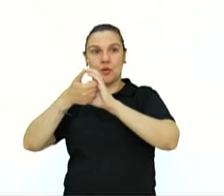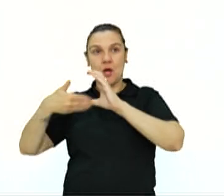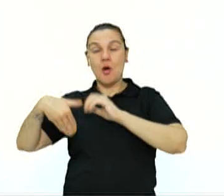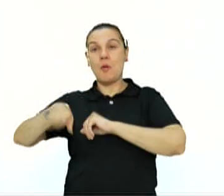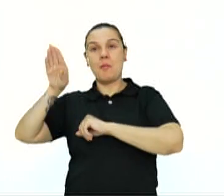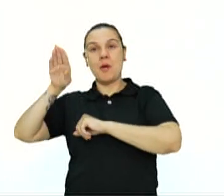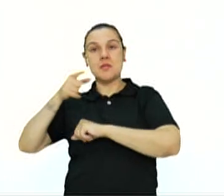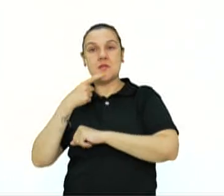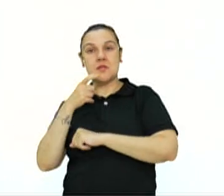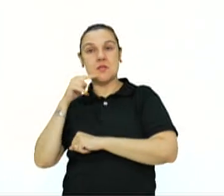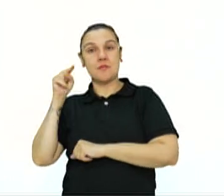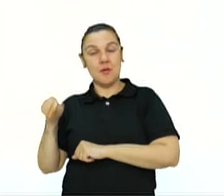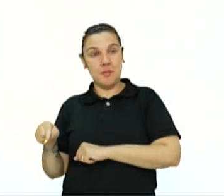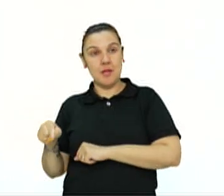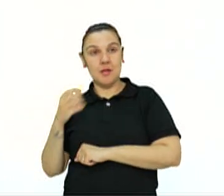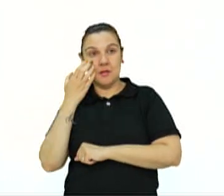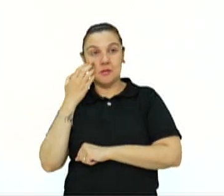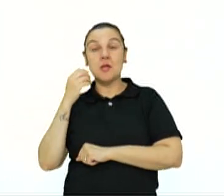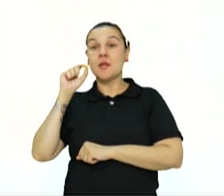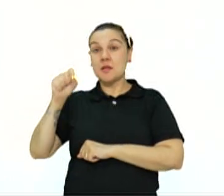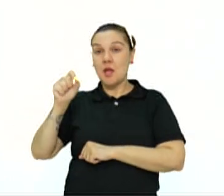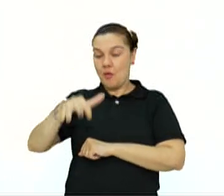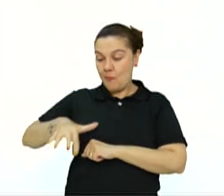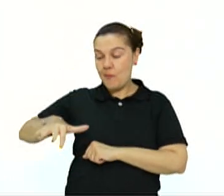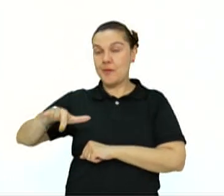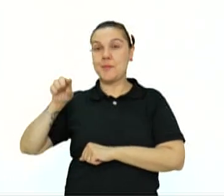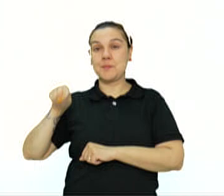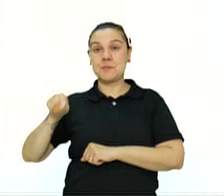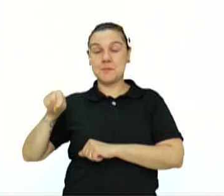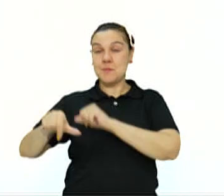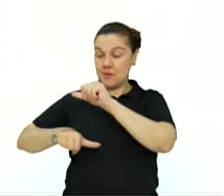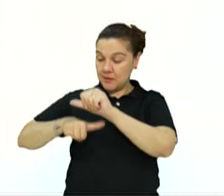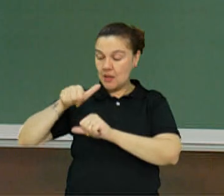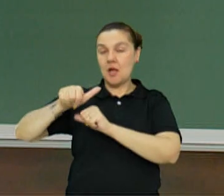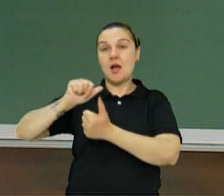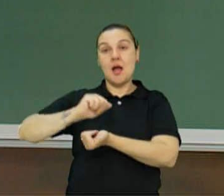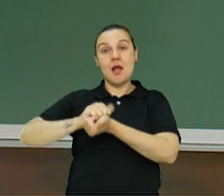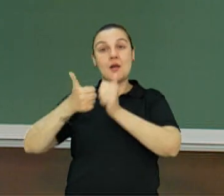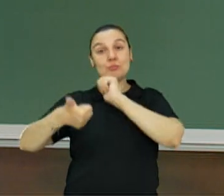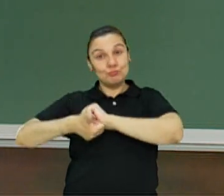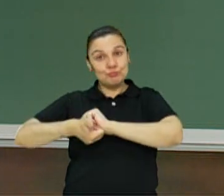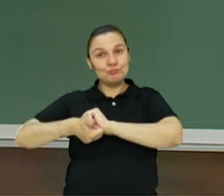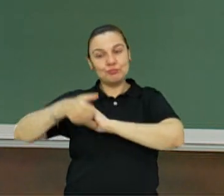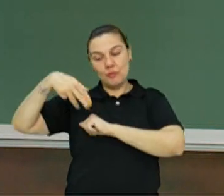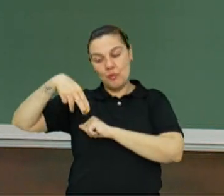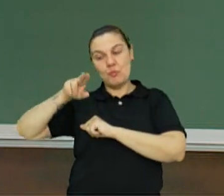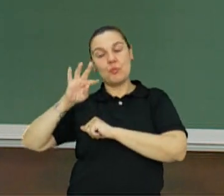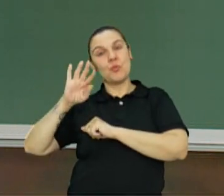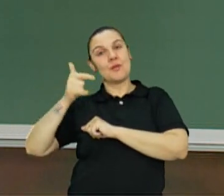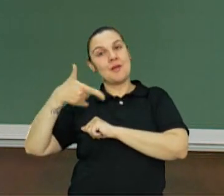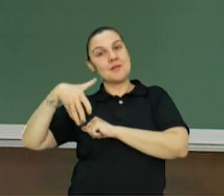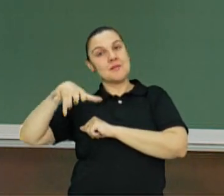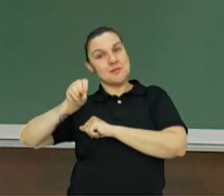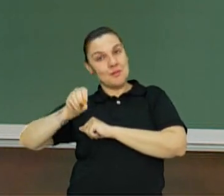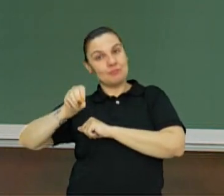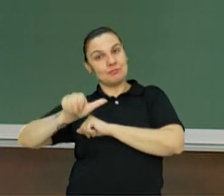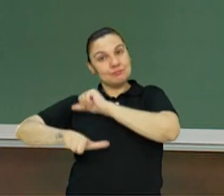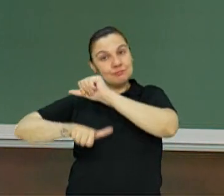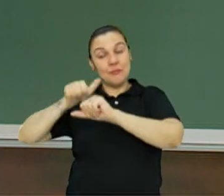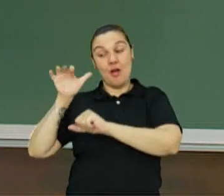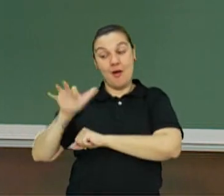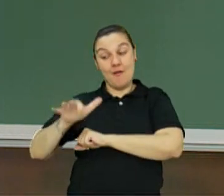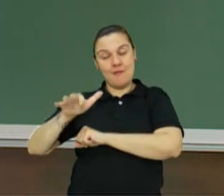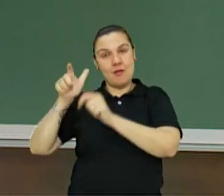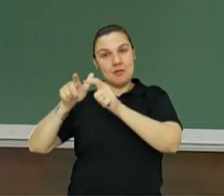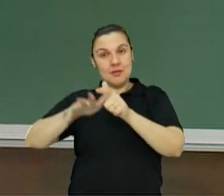elas estão mais vermelhinhas. Quem promoveu isso foi o ambiente, elas sofreram uma mutação, elas sofreram a